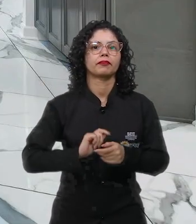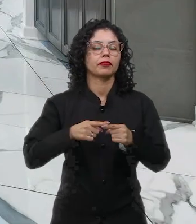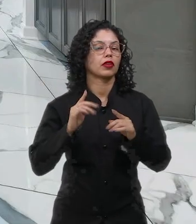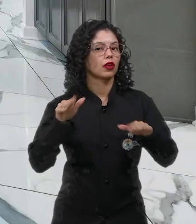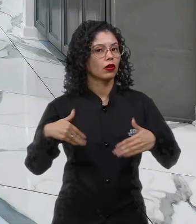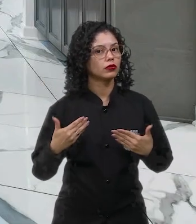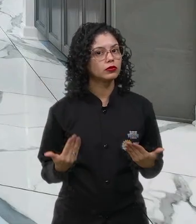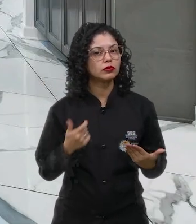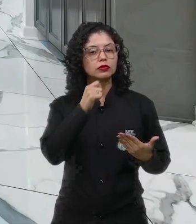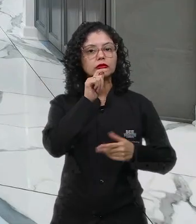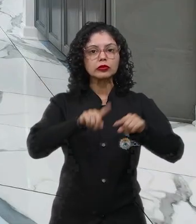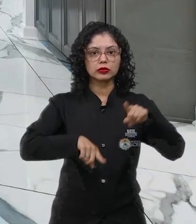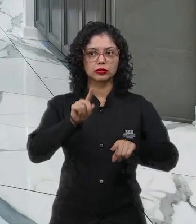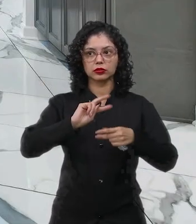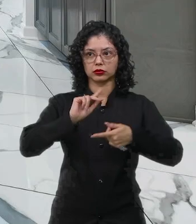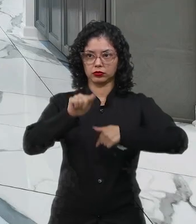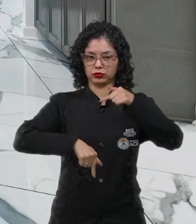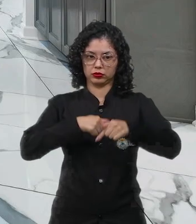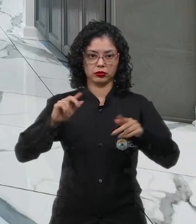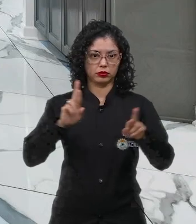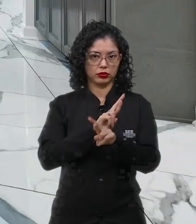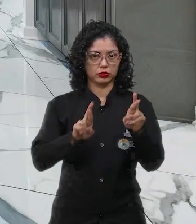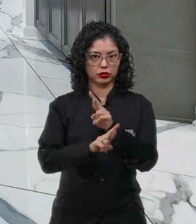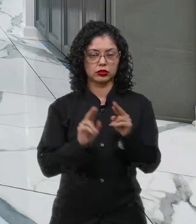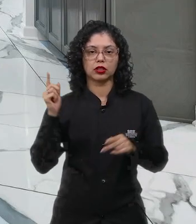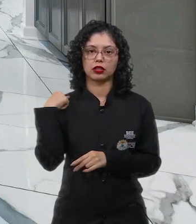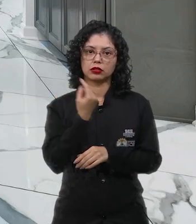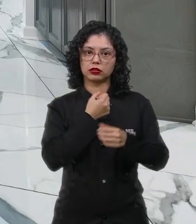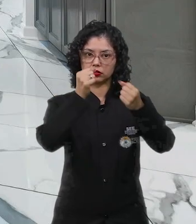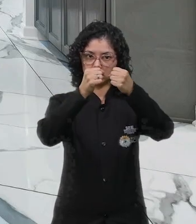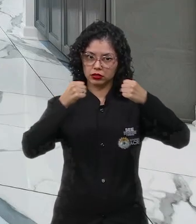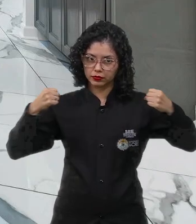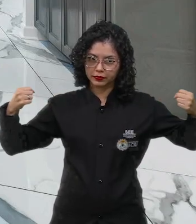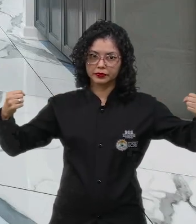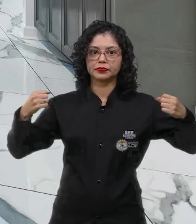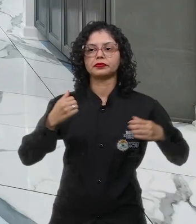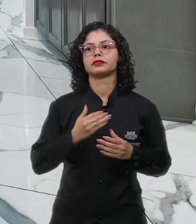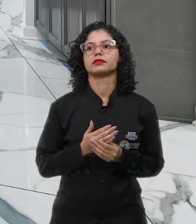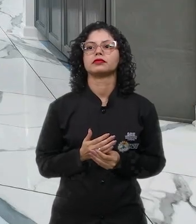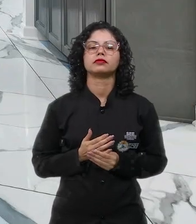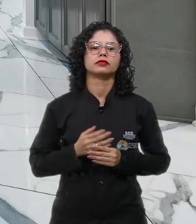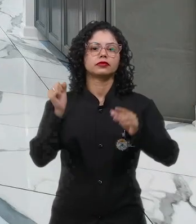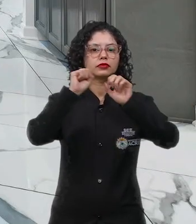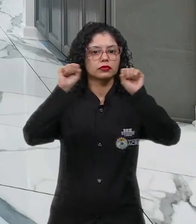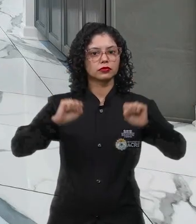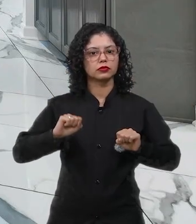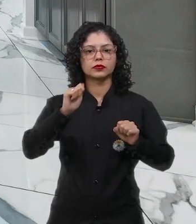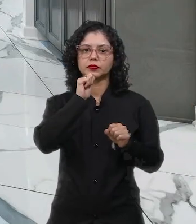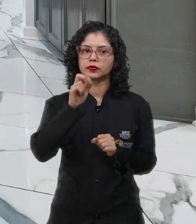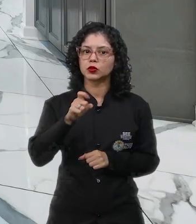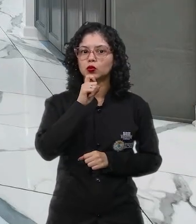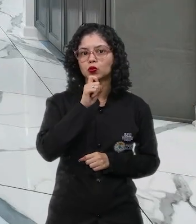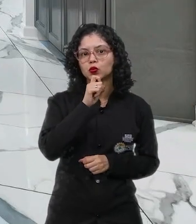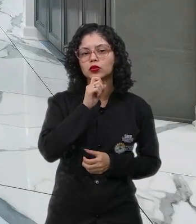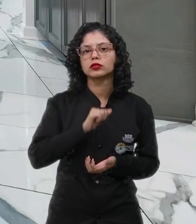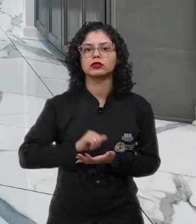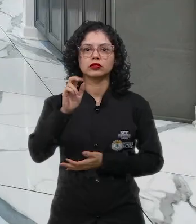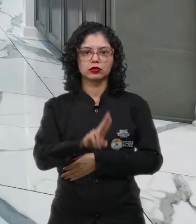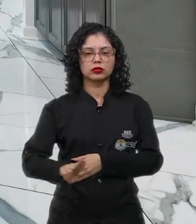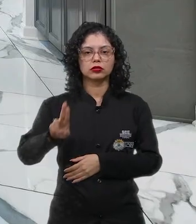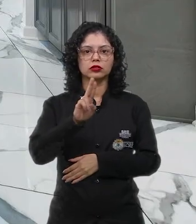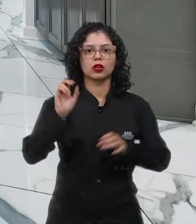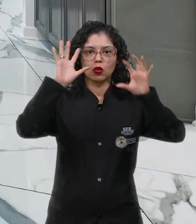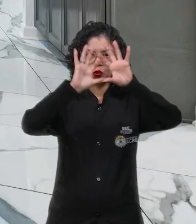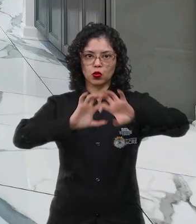que é o material químico, né, relacionado ali à nossa geladeira? Então, ela tem todo um sistema de resfriamento que utiliza ali o